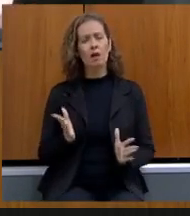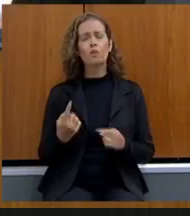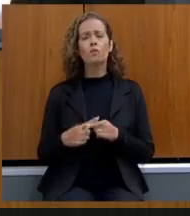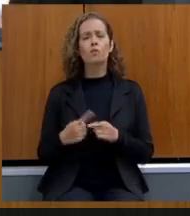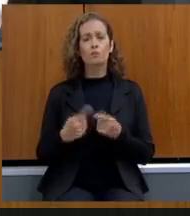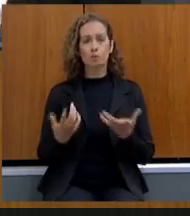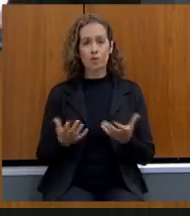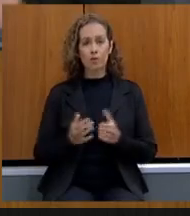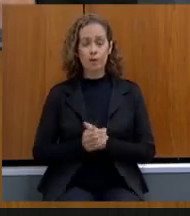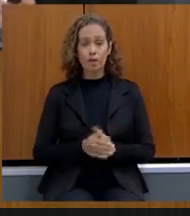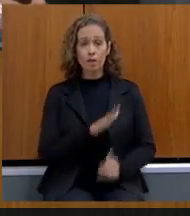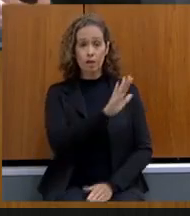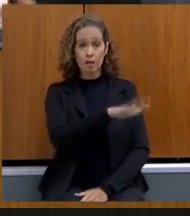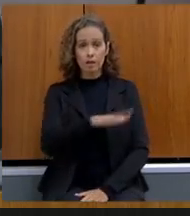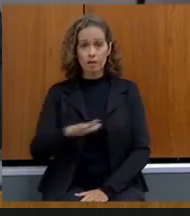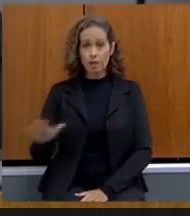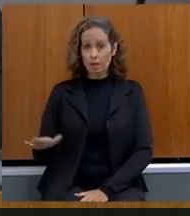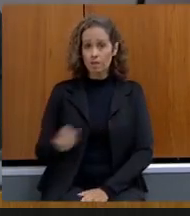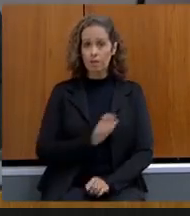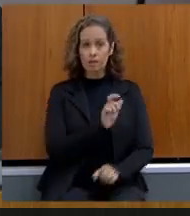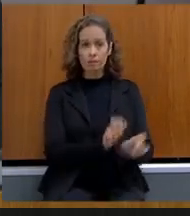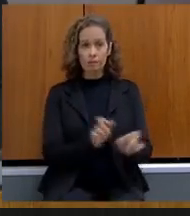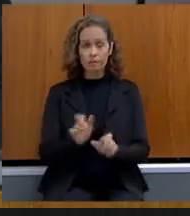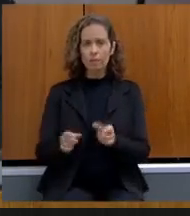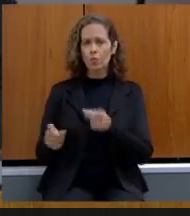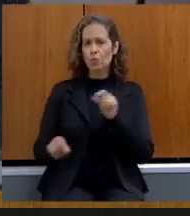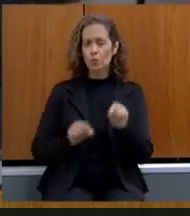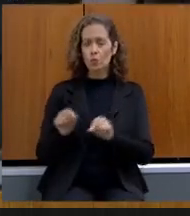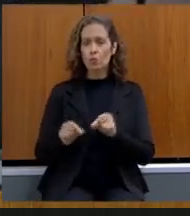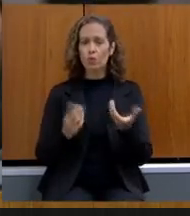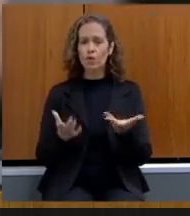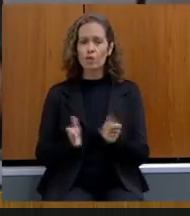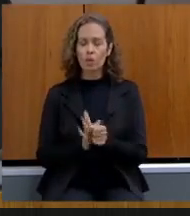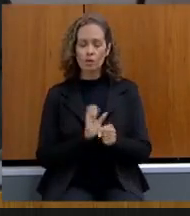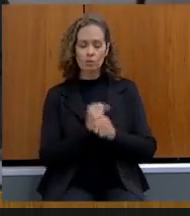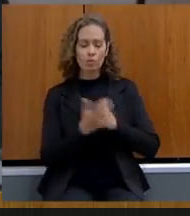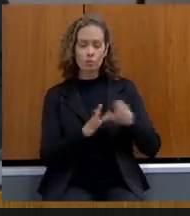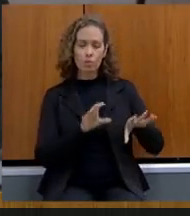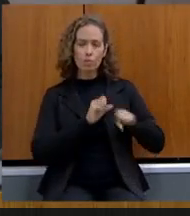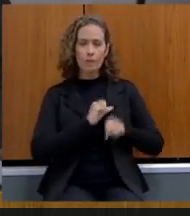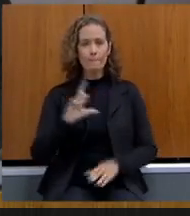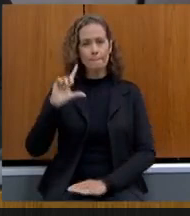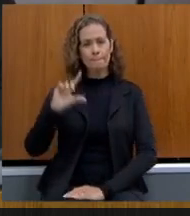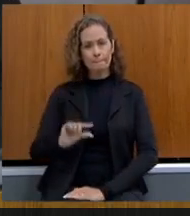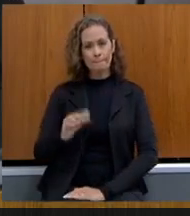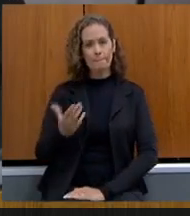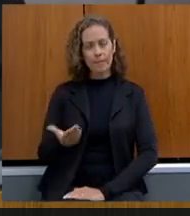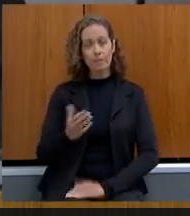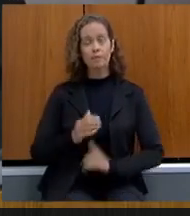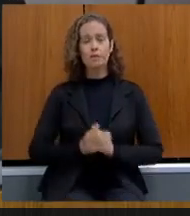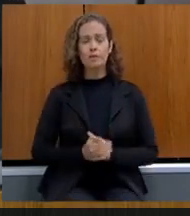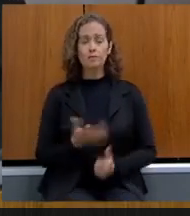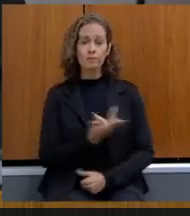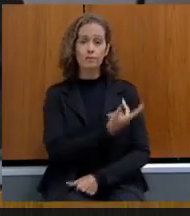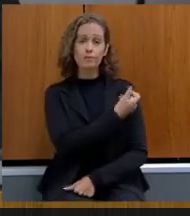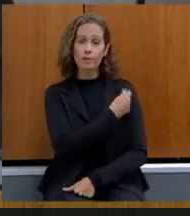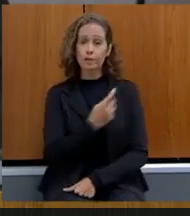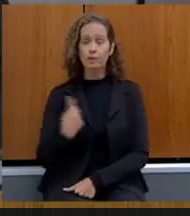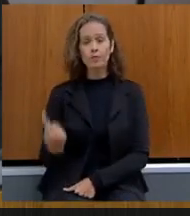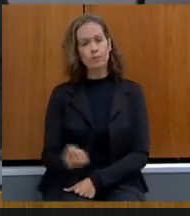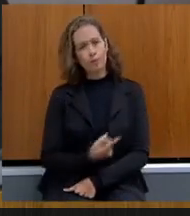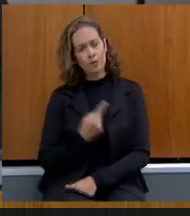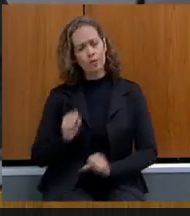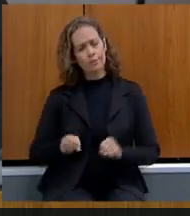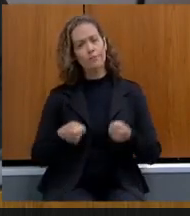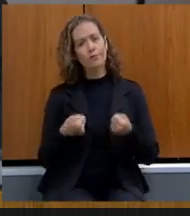né o as crianças são aquelas que têm menos tendência a disseminação do vírus e com a vacinação a gente